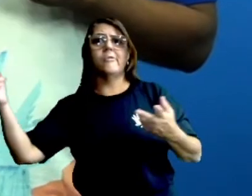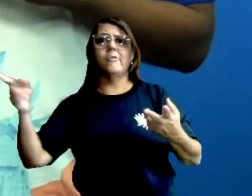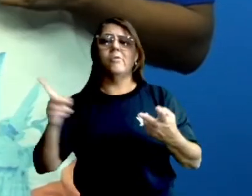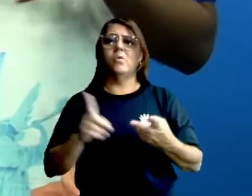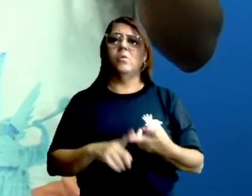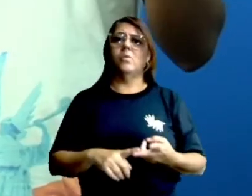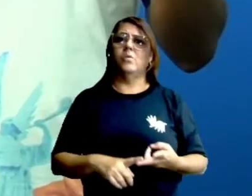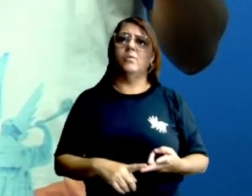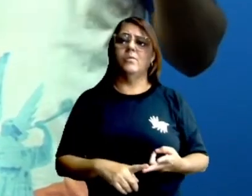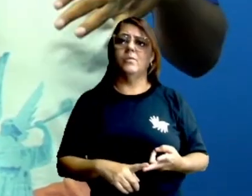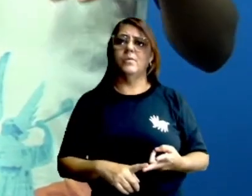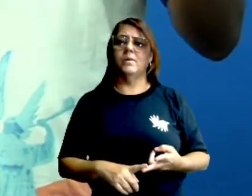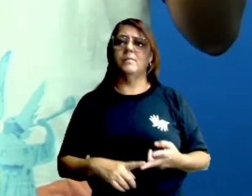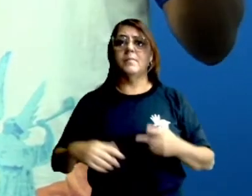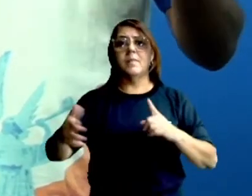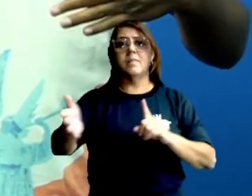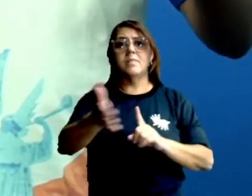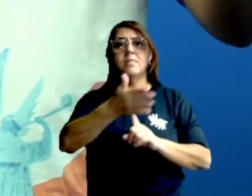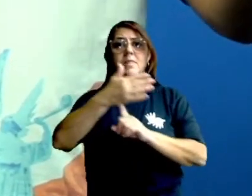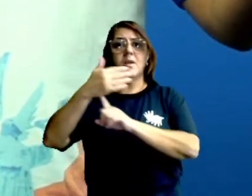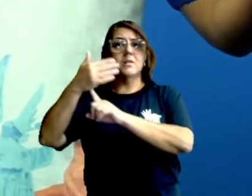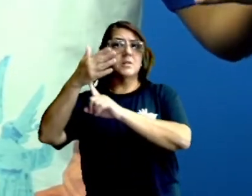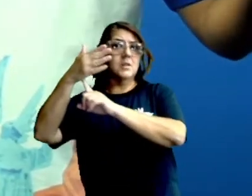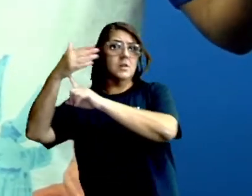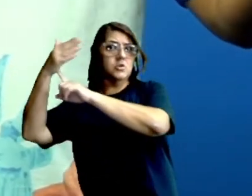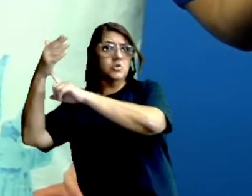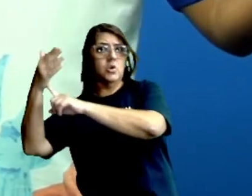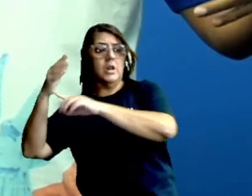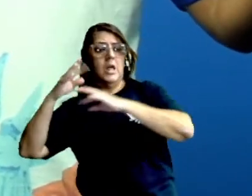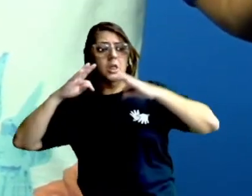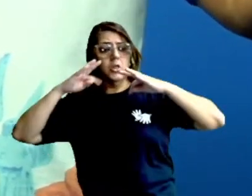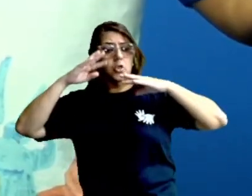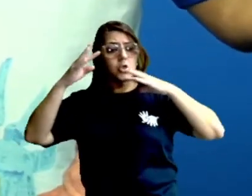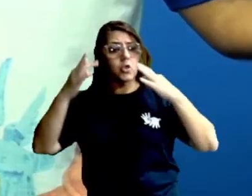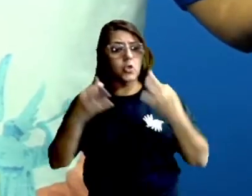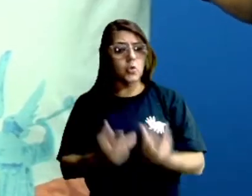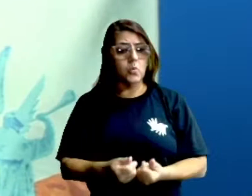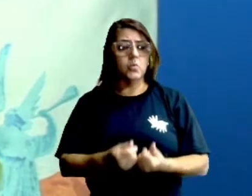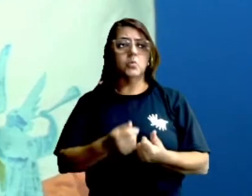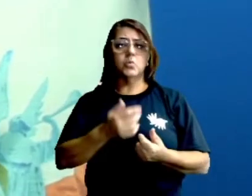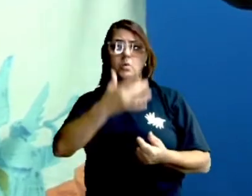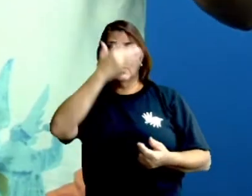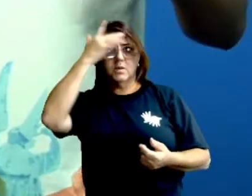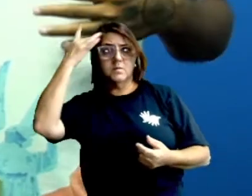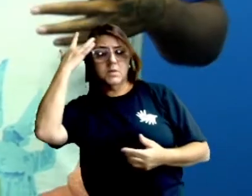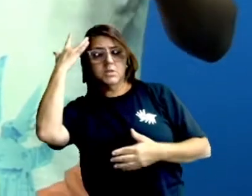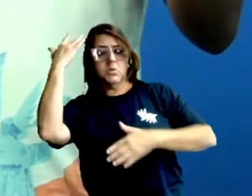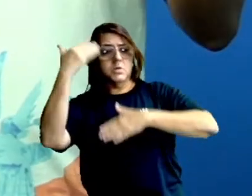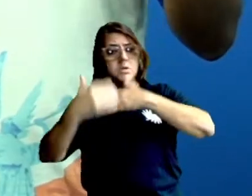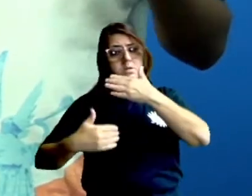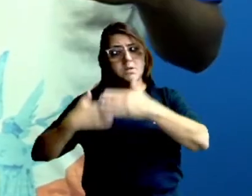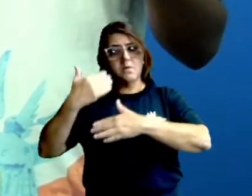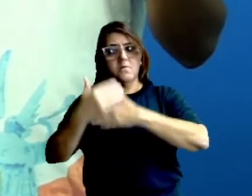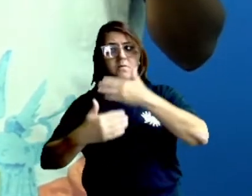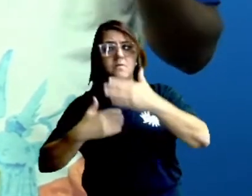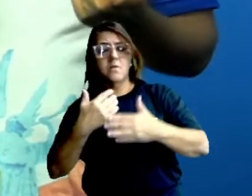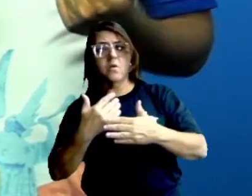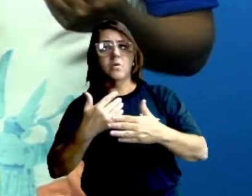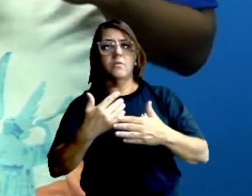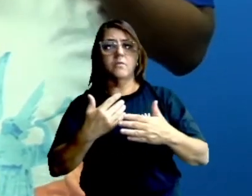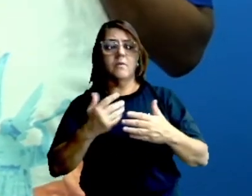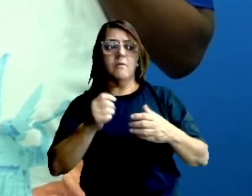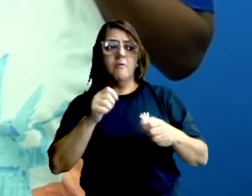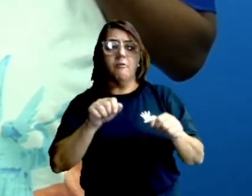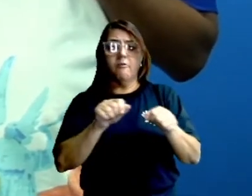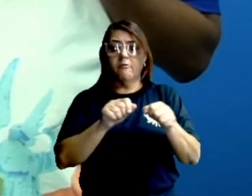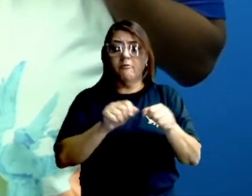aí, lembrando, gente, tecnologia é tudo aquilo que o ser humano ele desenvolve para atender às suas